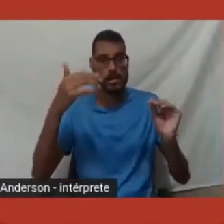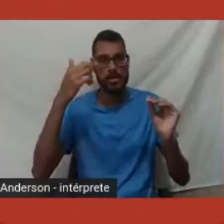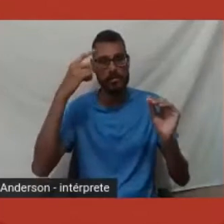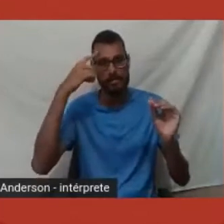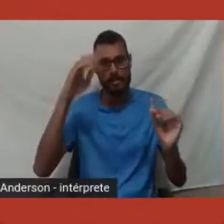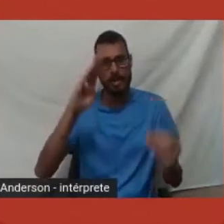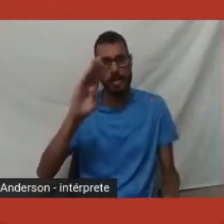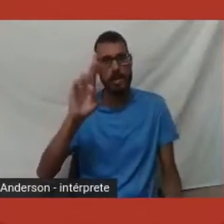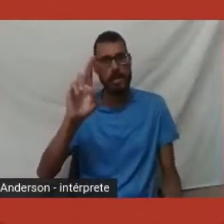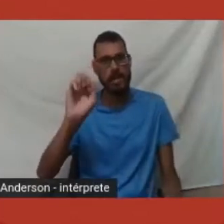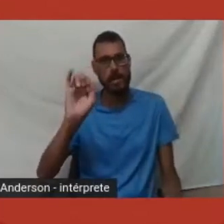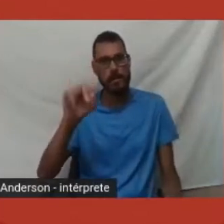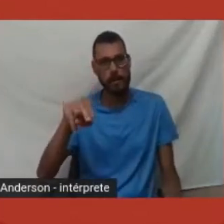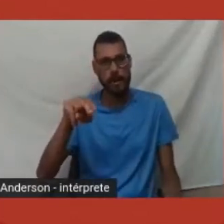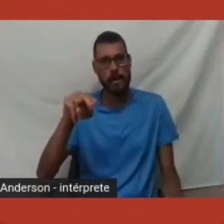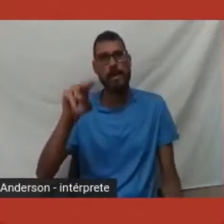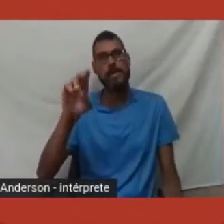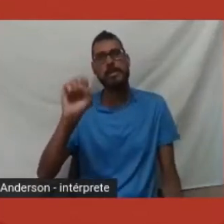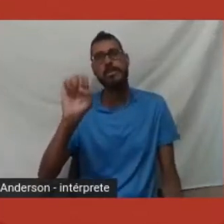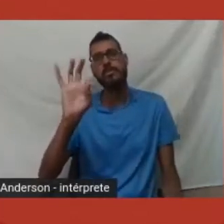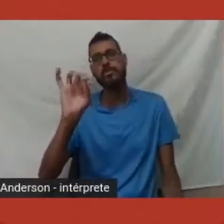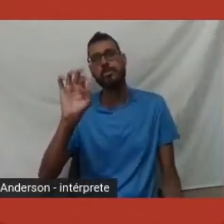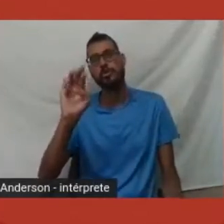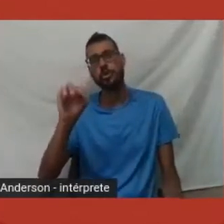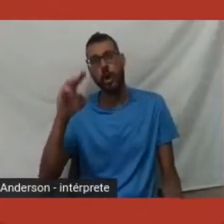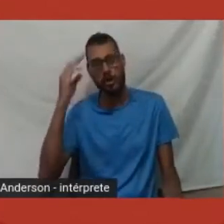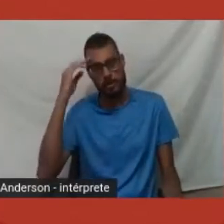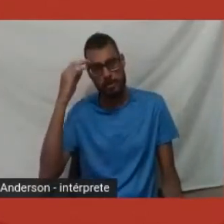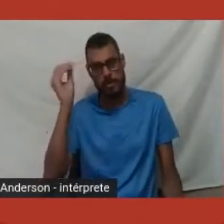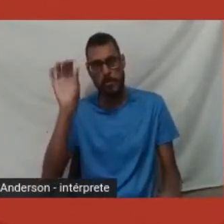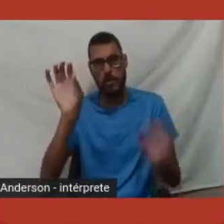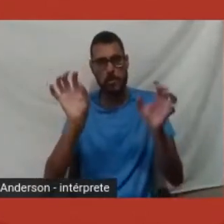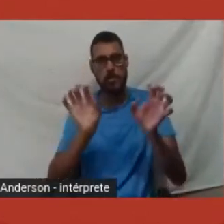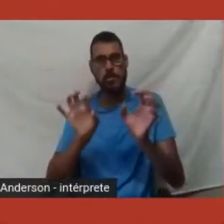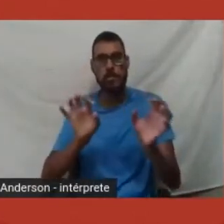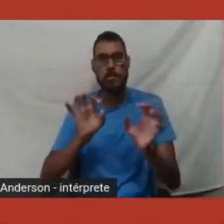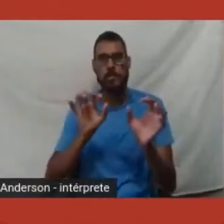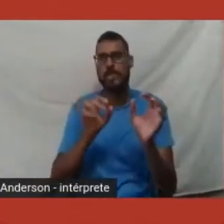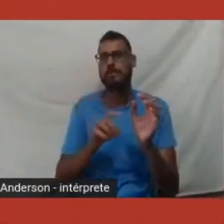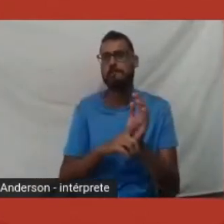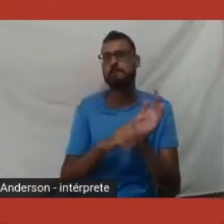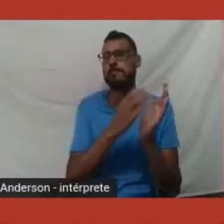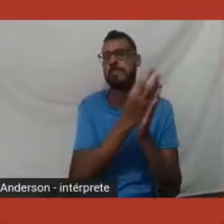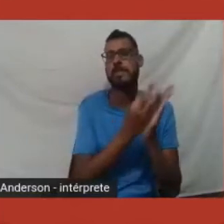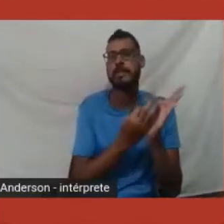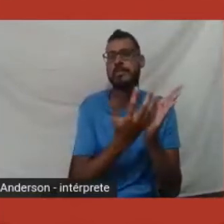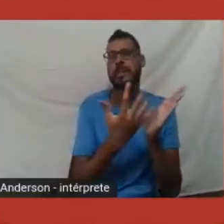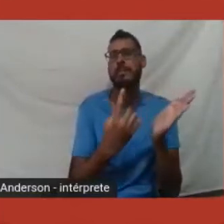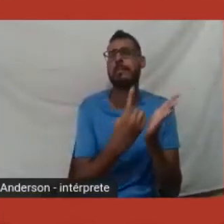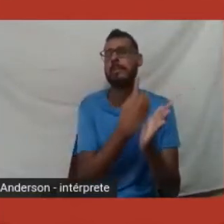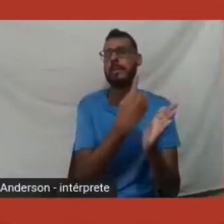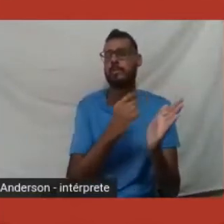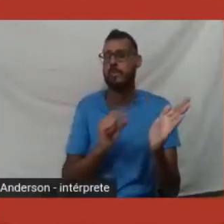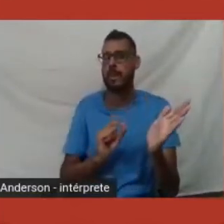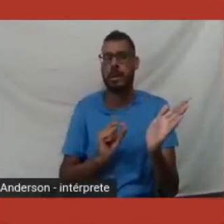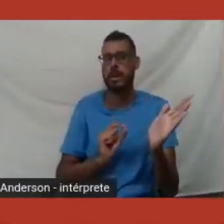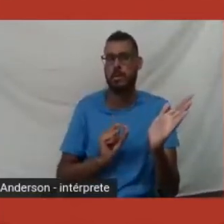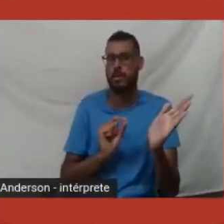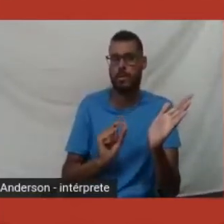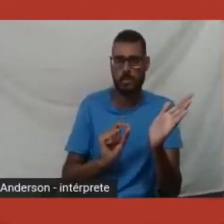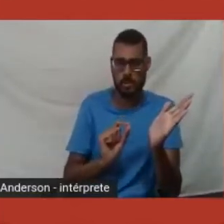vai tentando extrair o que será que esse texto está querendo perguntar para a gente. Né? Então, dali vão sair